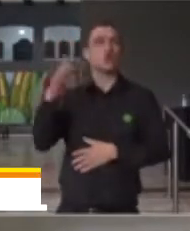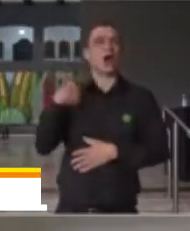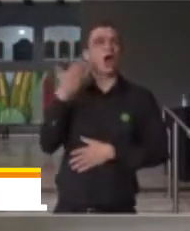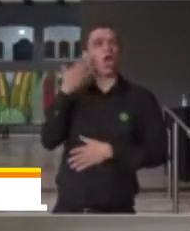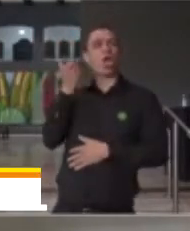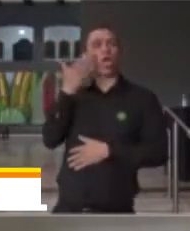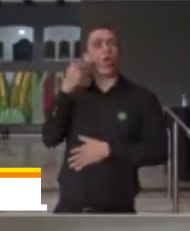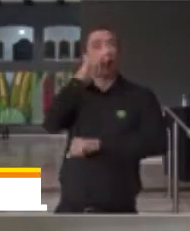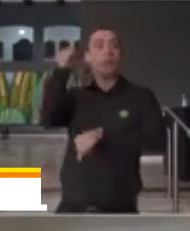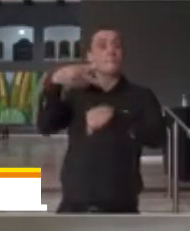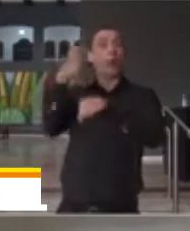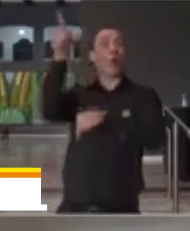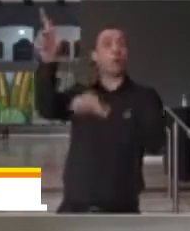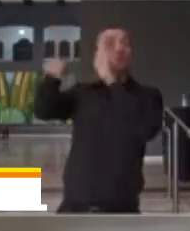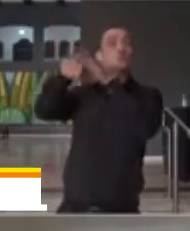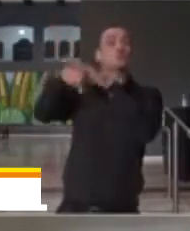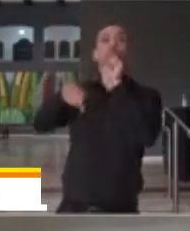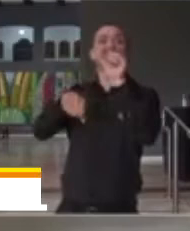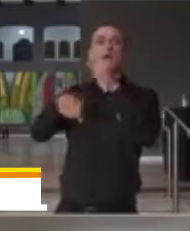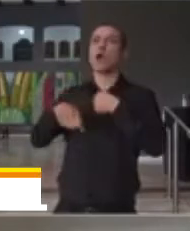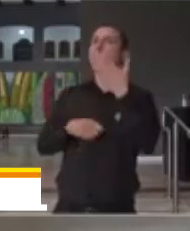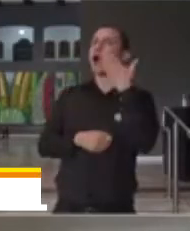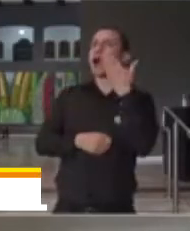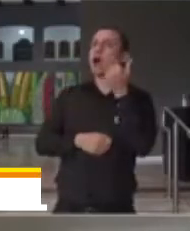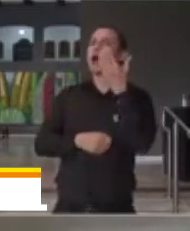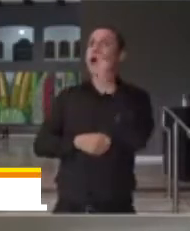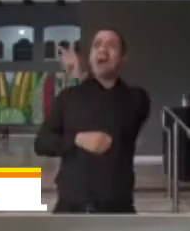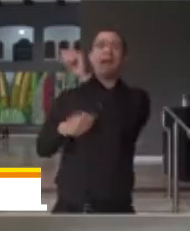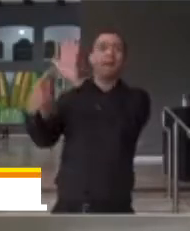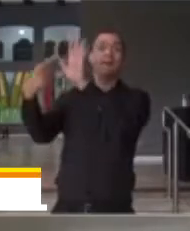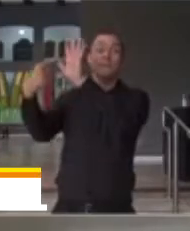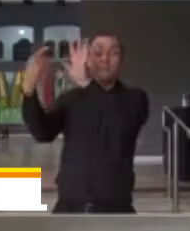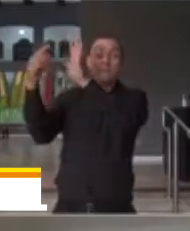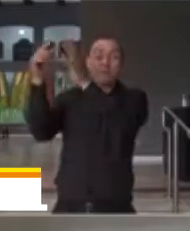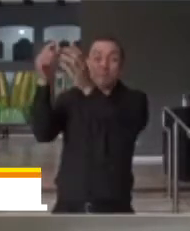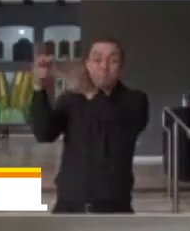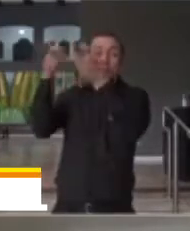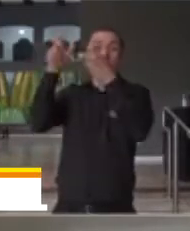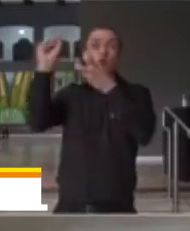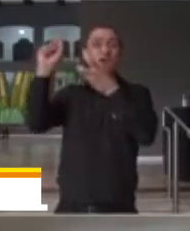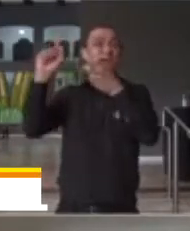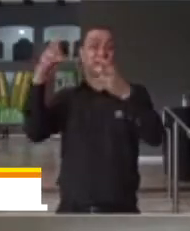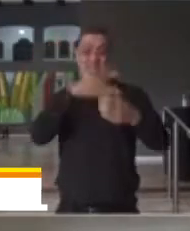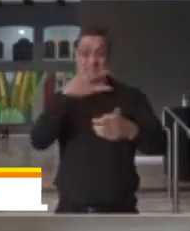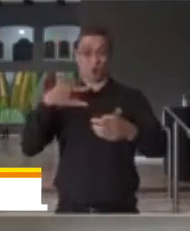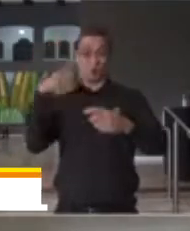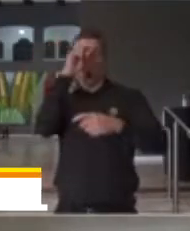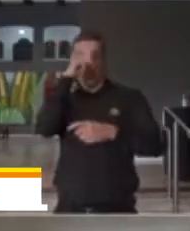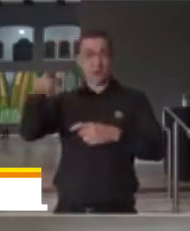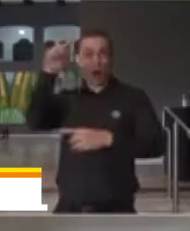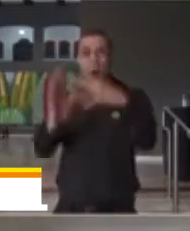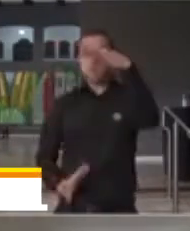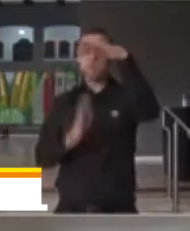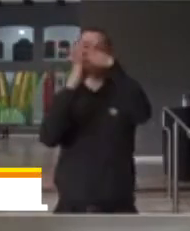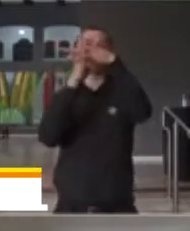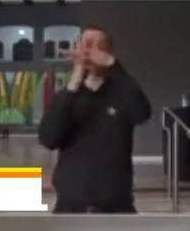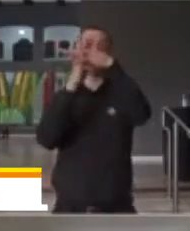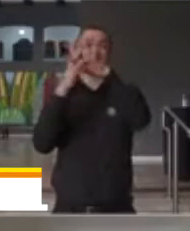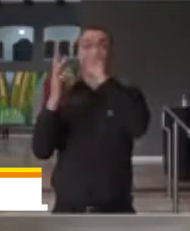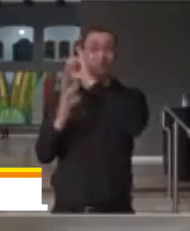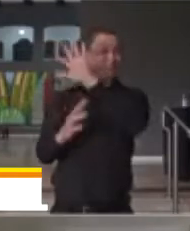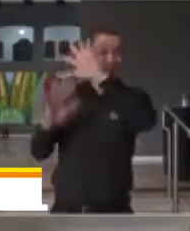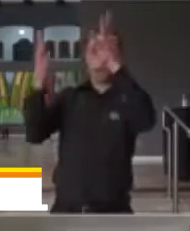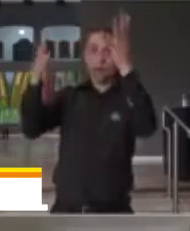utilizado essas experiências aqui mostra claramente o colapso do sistema de saúde quando isso acontece